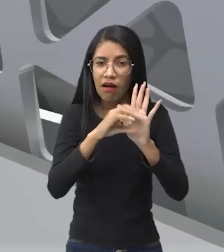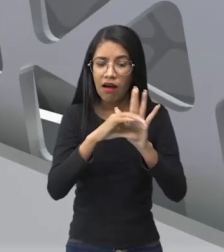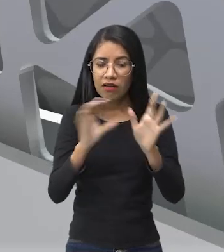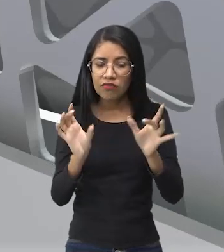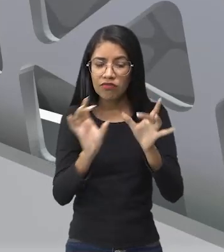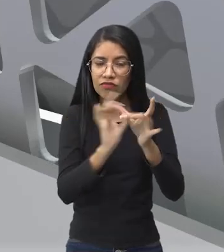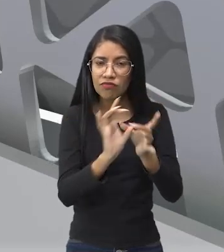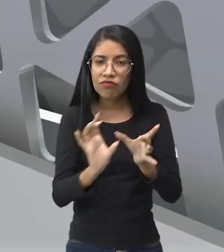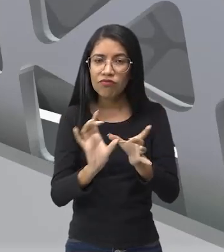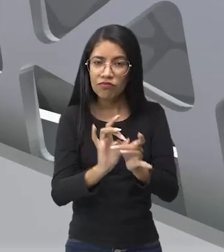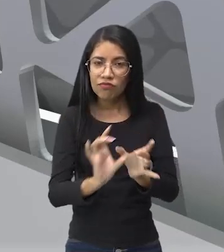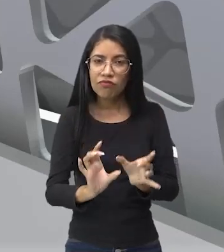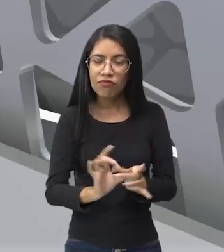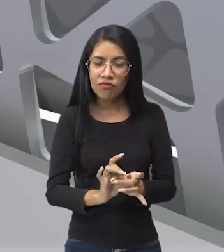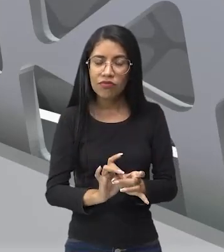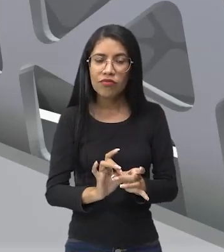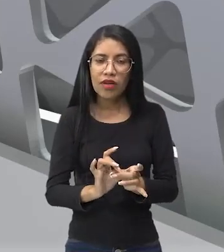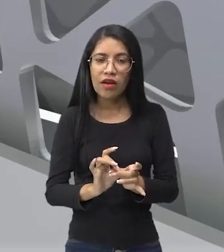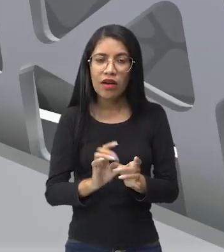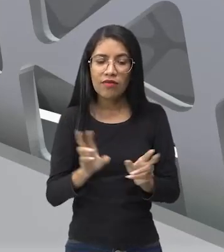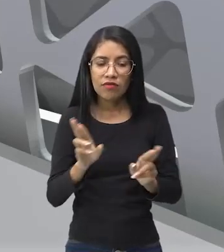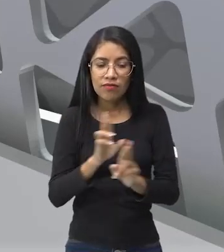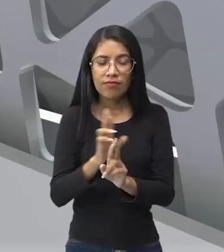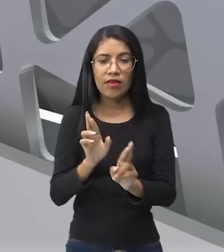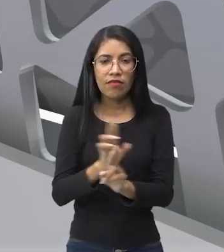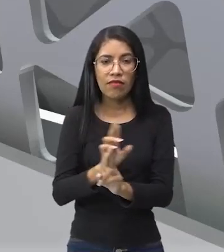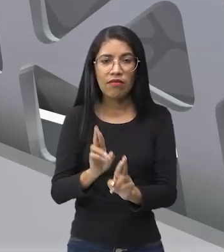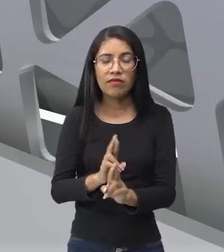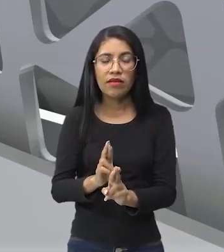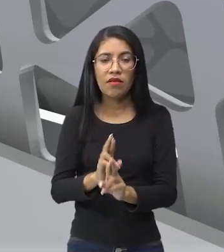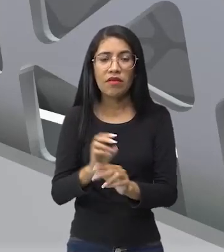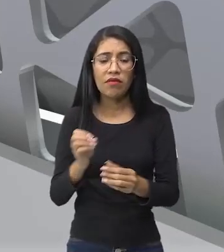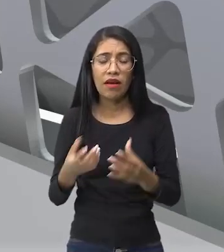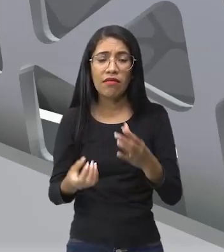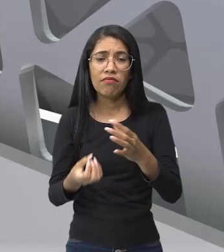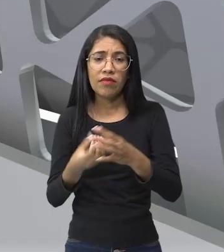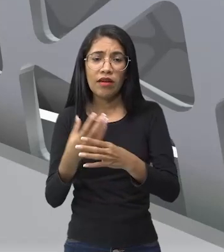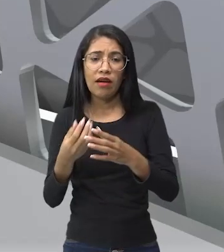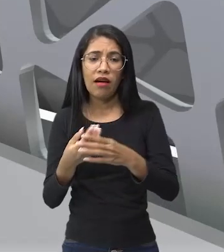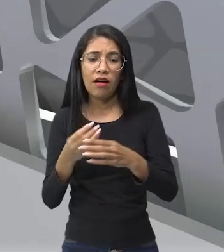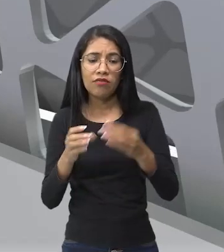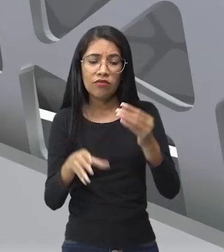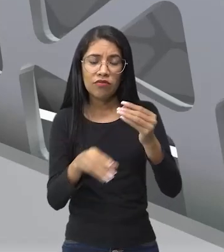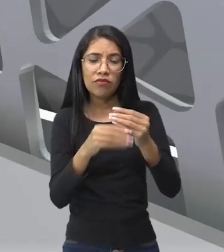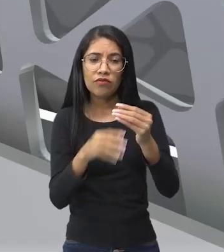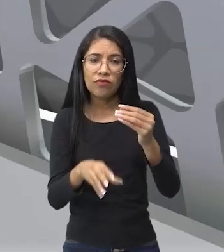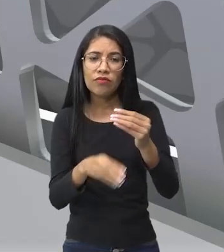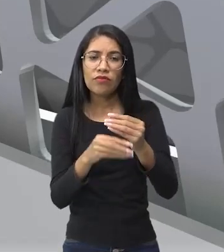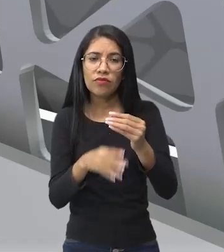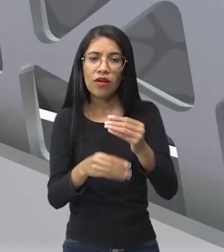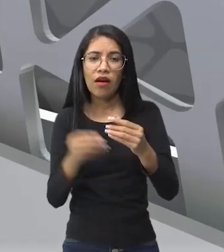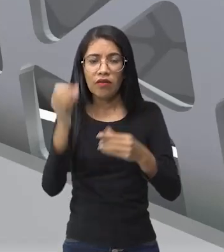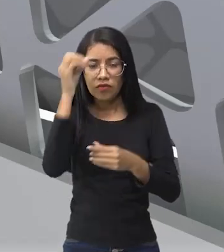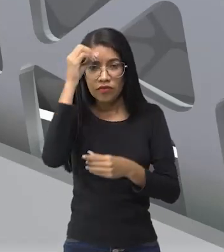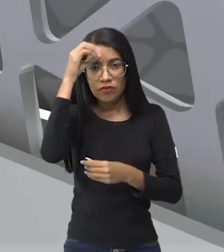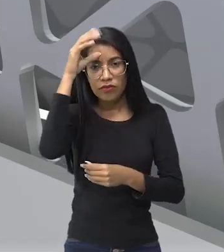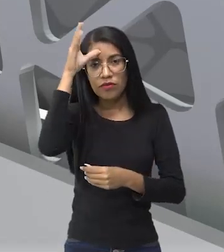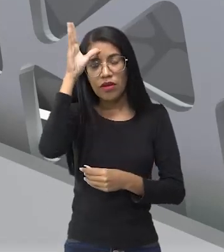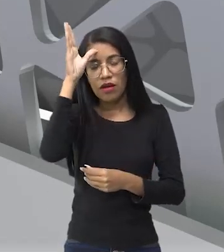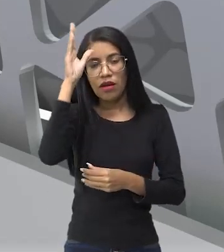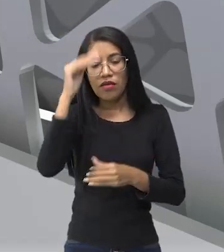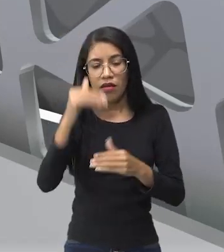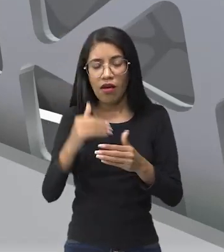se interconectando, eles vão se interligando e vai criando essa rede de conhecimento e que